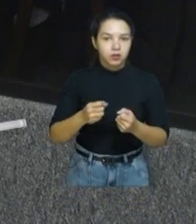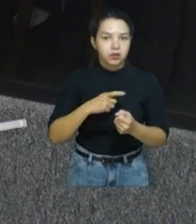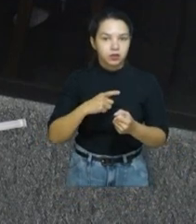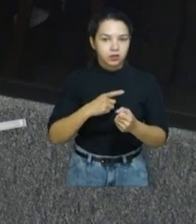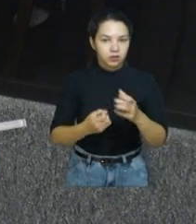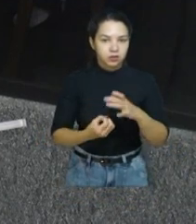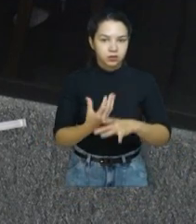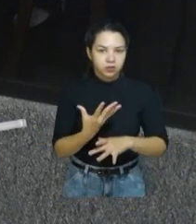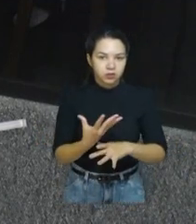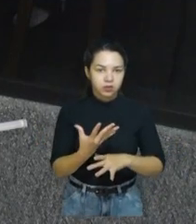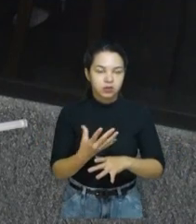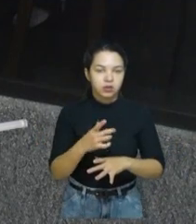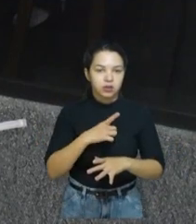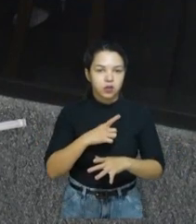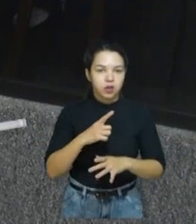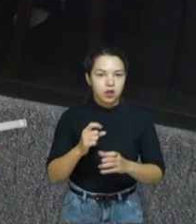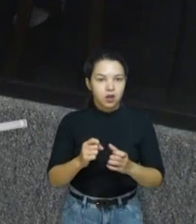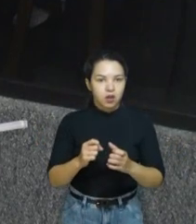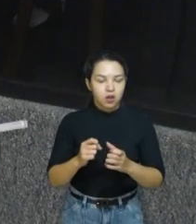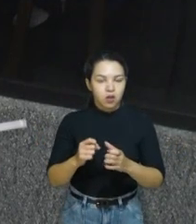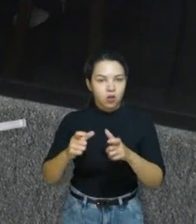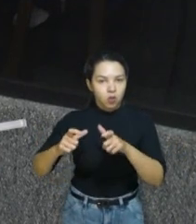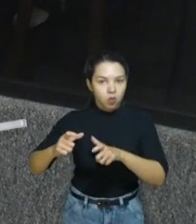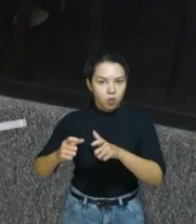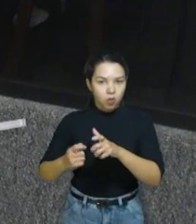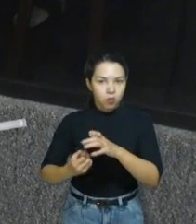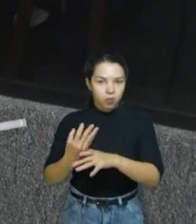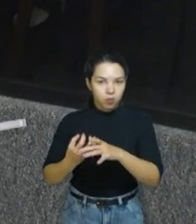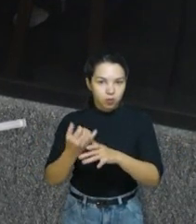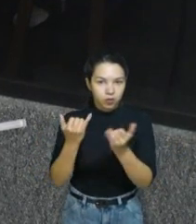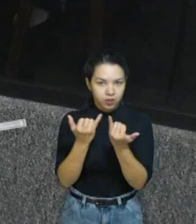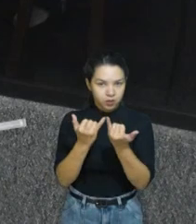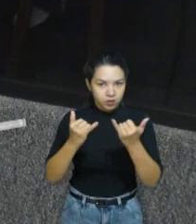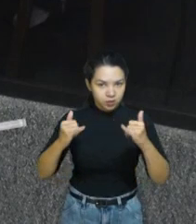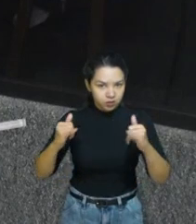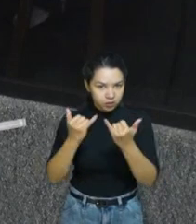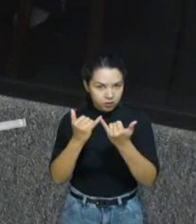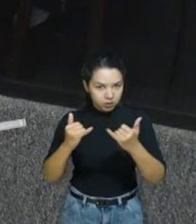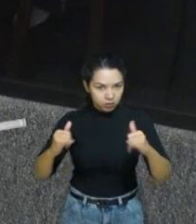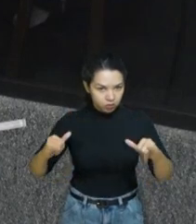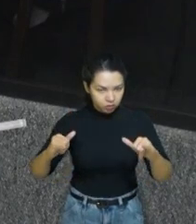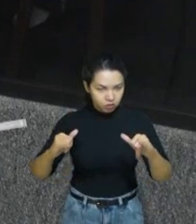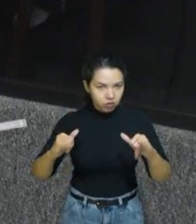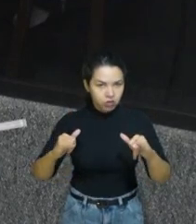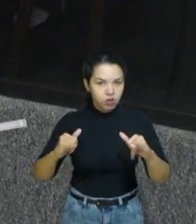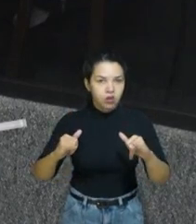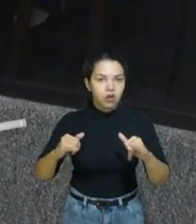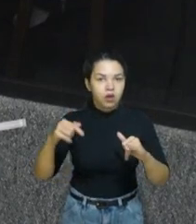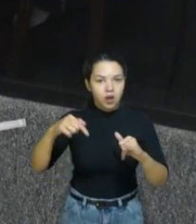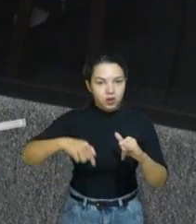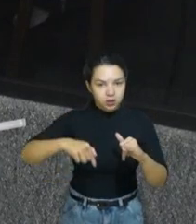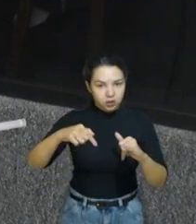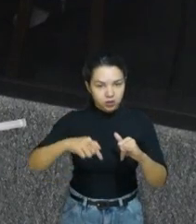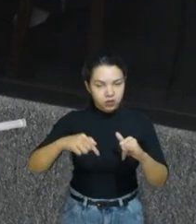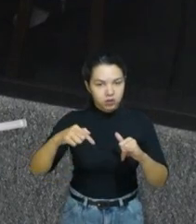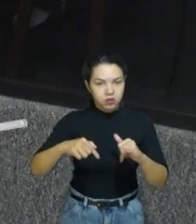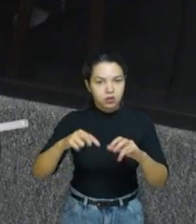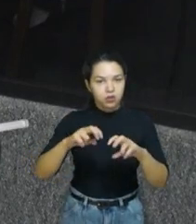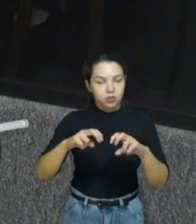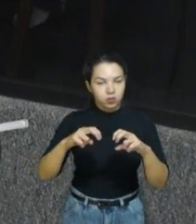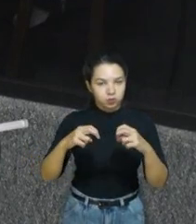e instalação de usina de geração de energia fotovoltaica no Palácio Barriga Verde, e instalação de sistema